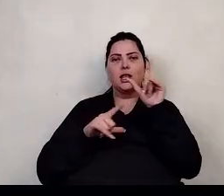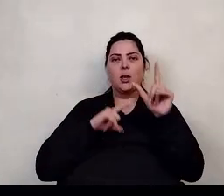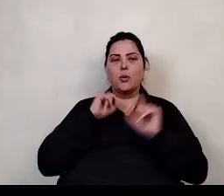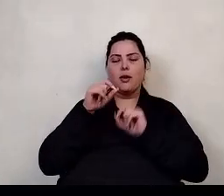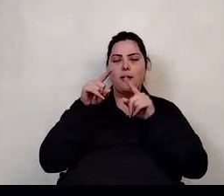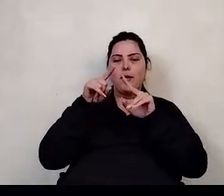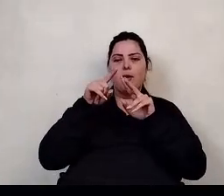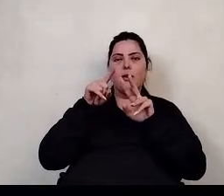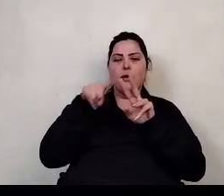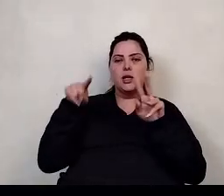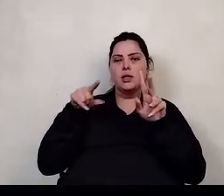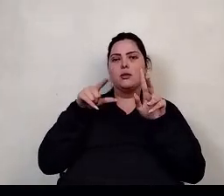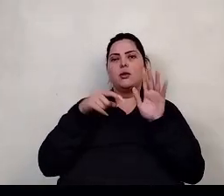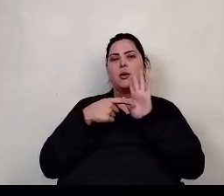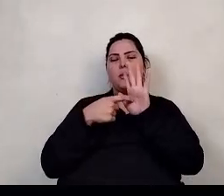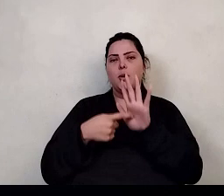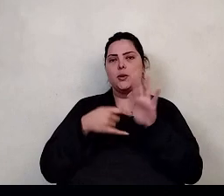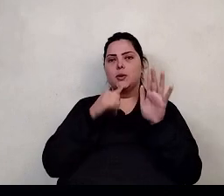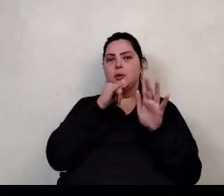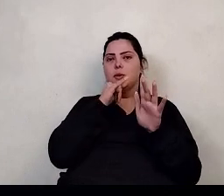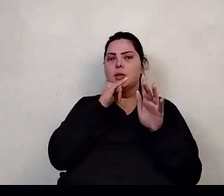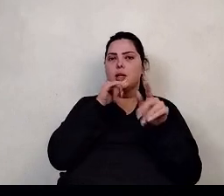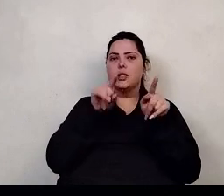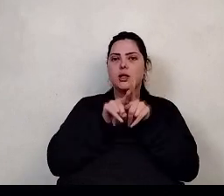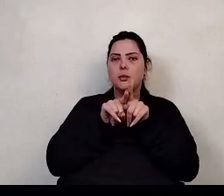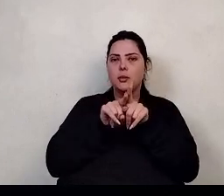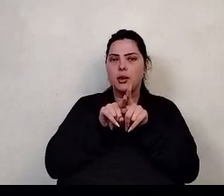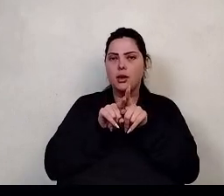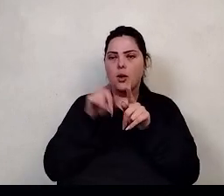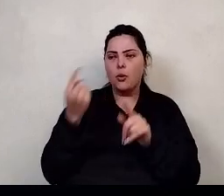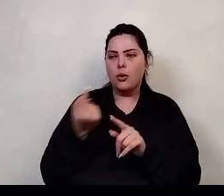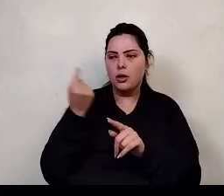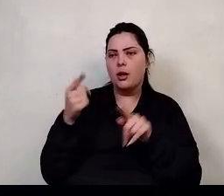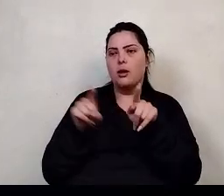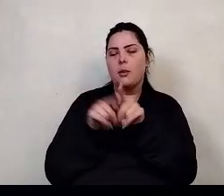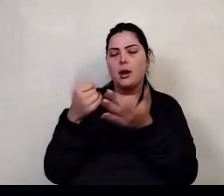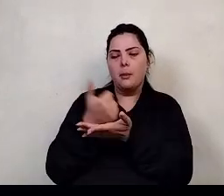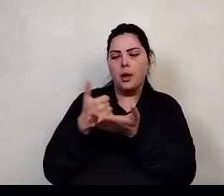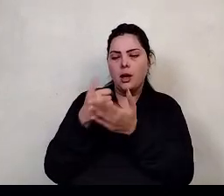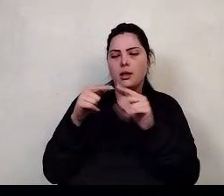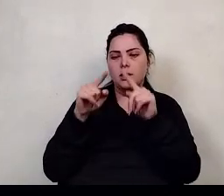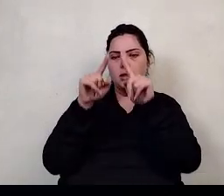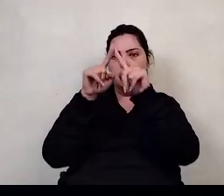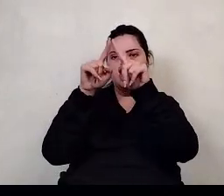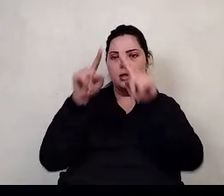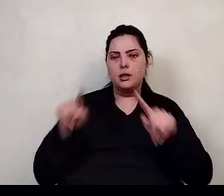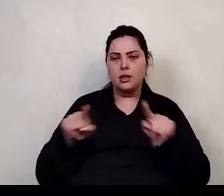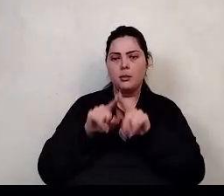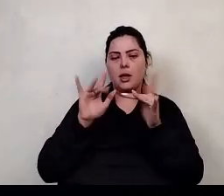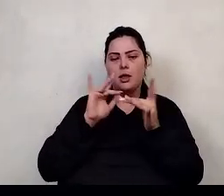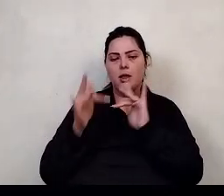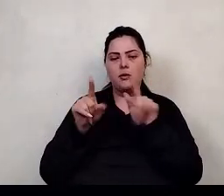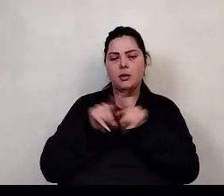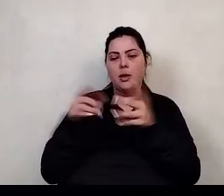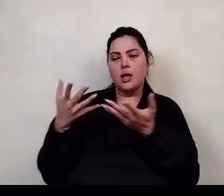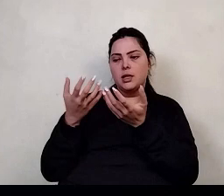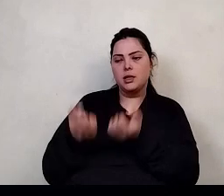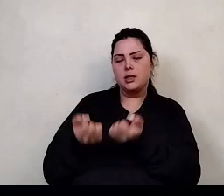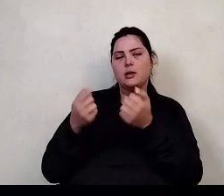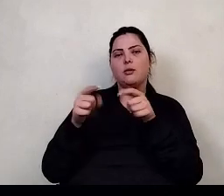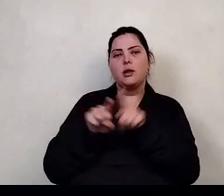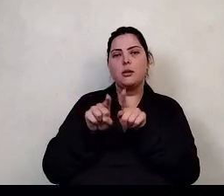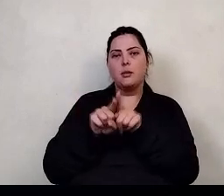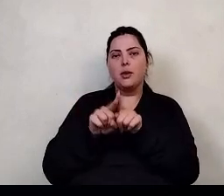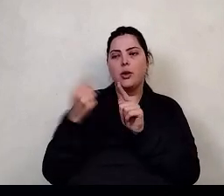eu trago com o teste end-to-end na ponta e o teste unitário na base. Outras é o teste de interface ou de aceitação na ponta e o unitário na